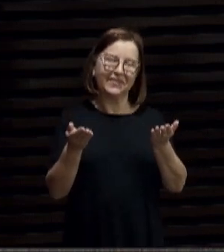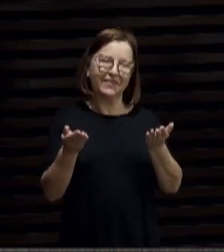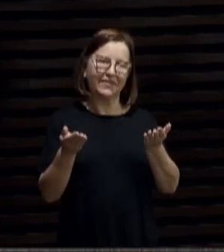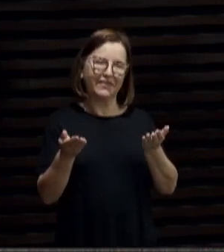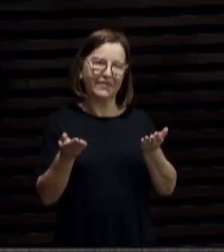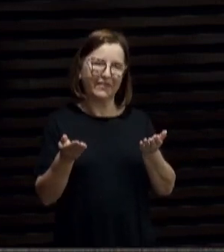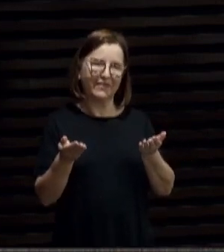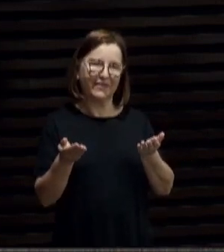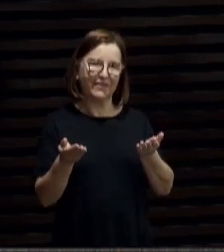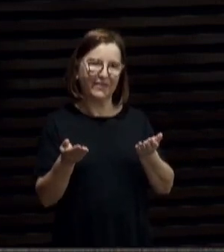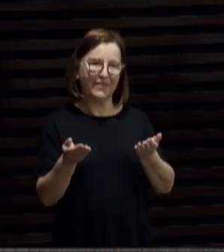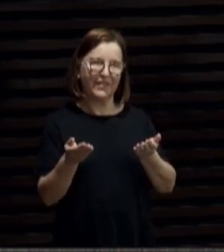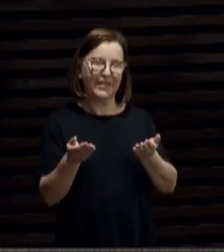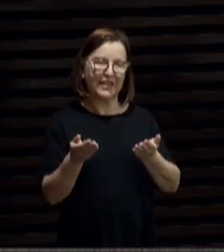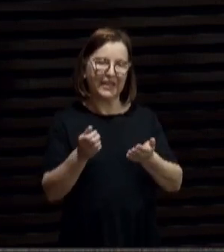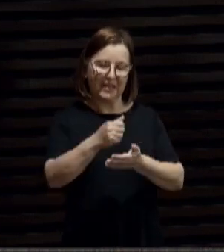e deixa um bilhete.